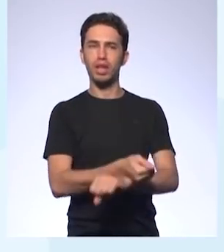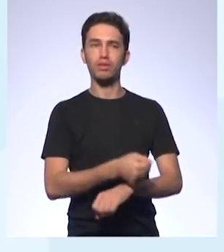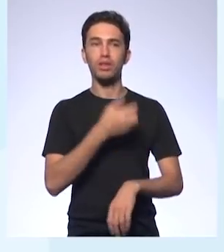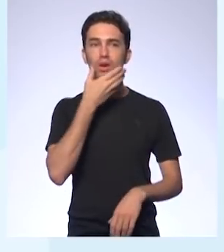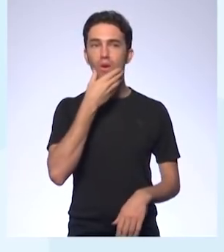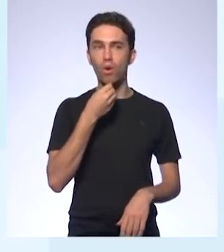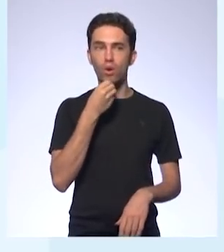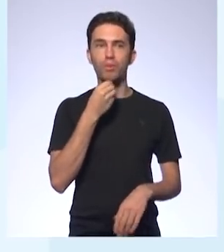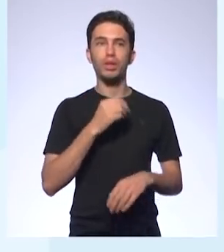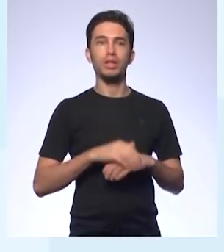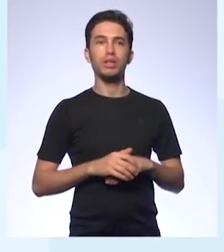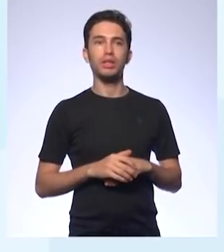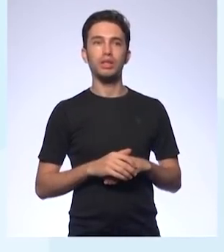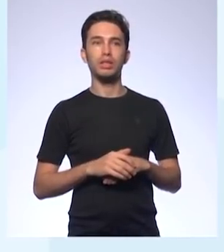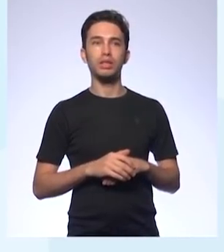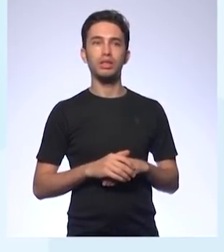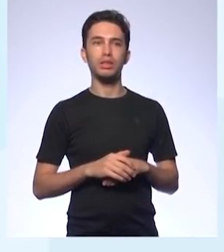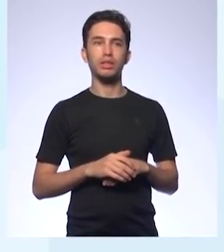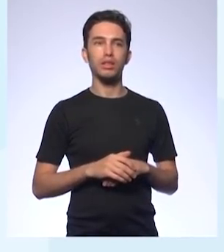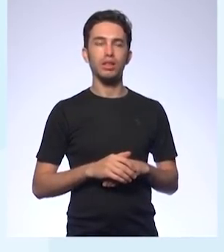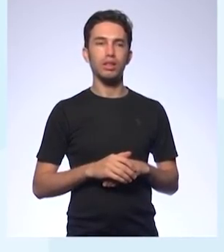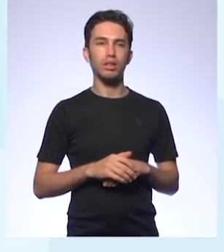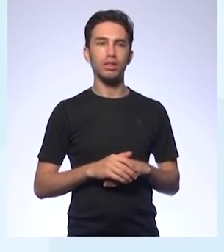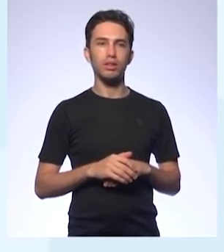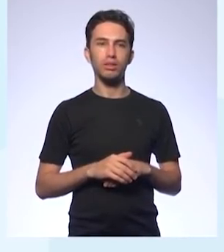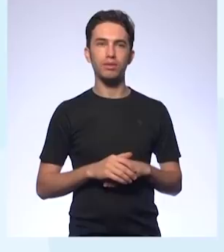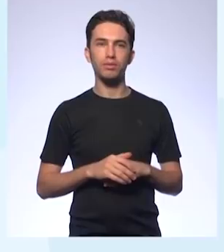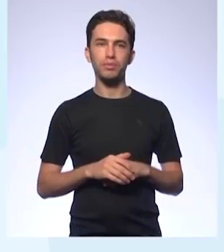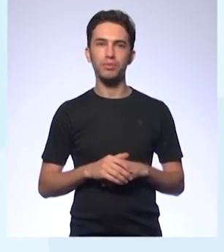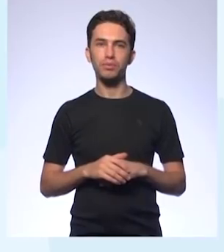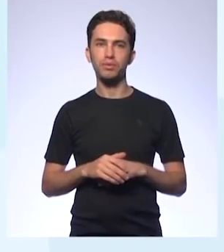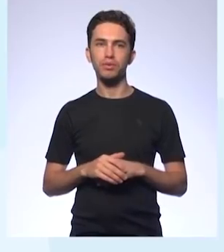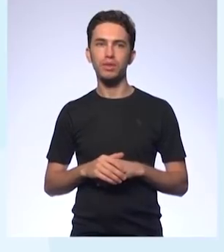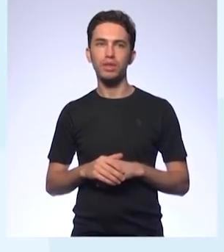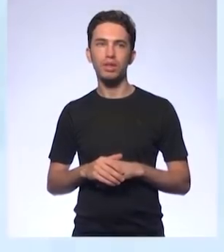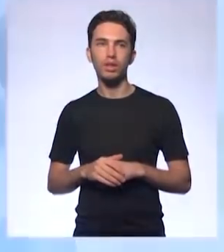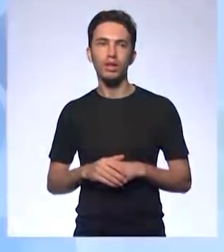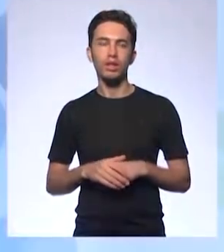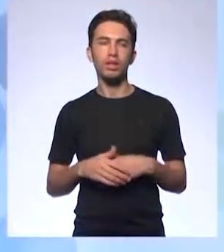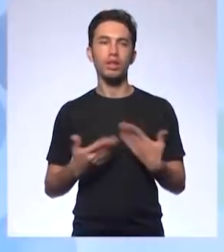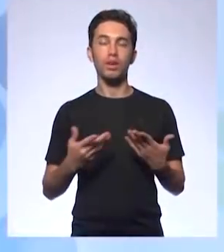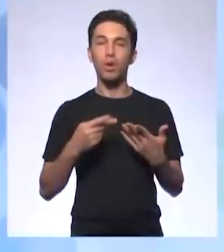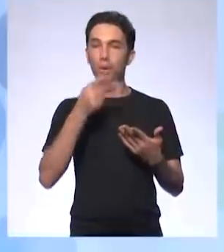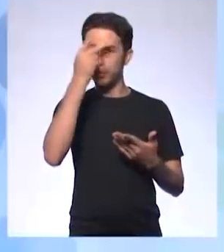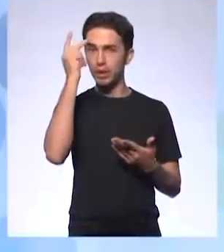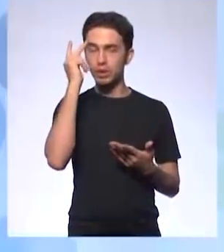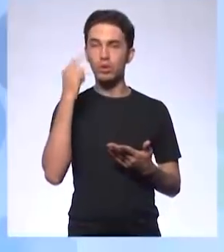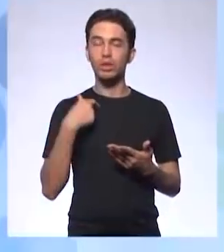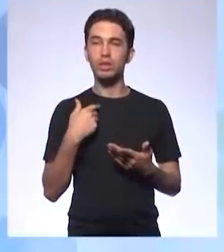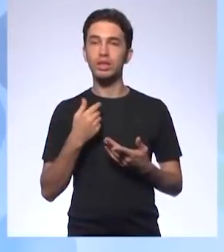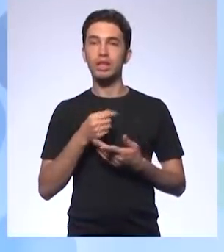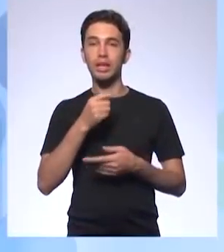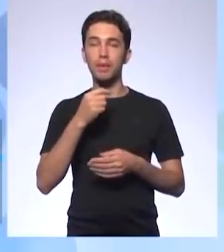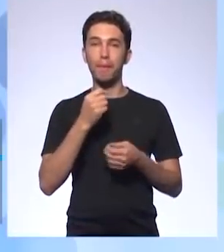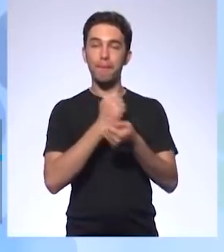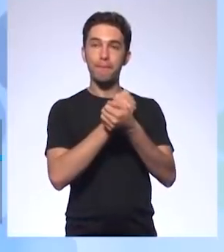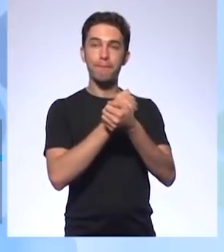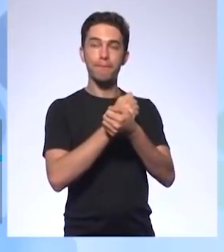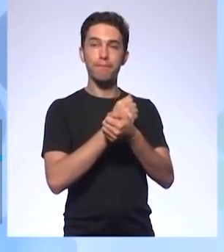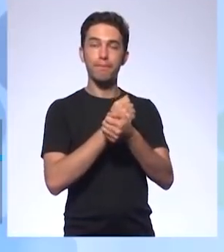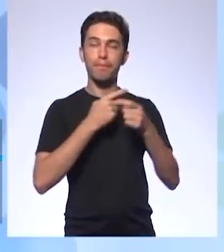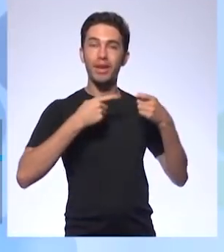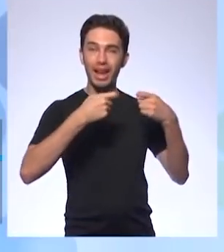guerra desempenhavam as mais diversas funções. Mas olha aqui, pessoal, para ser um escravo no mundo antigo, ou era por guerra,